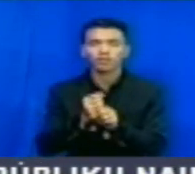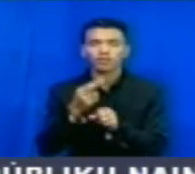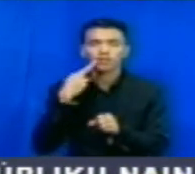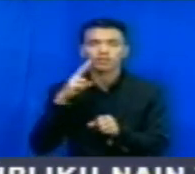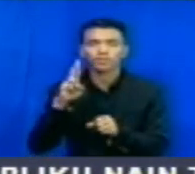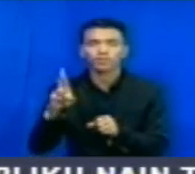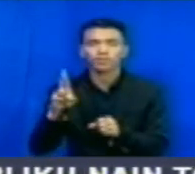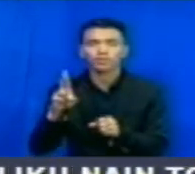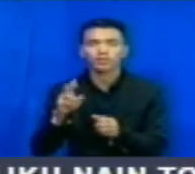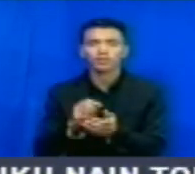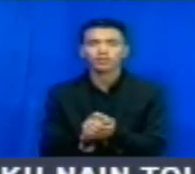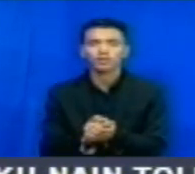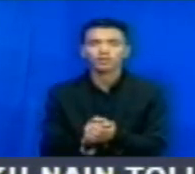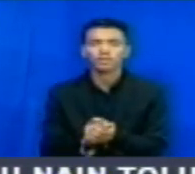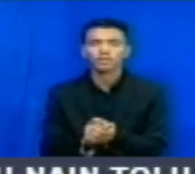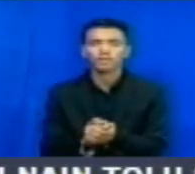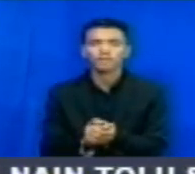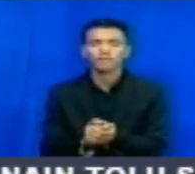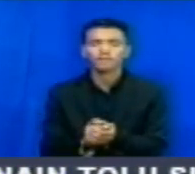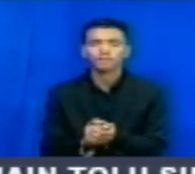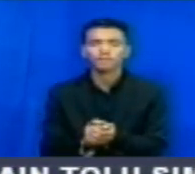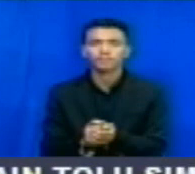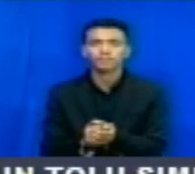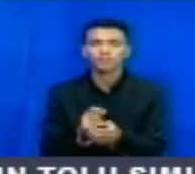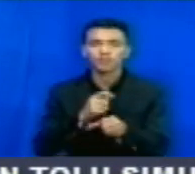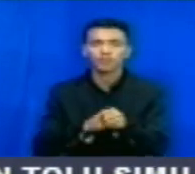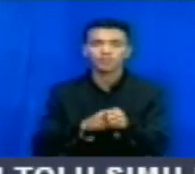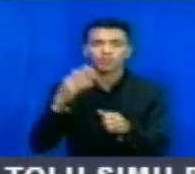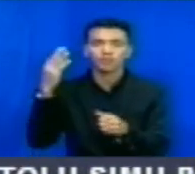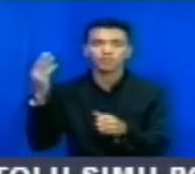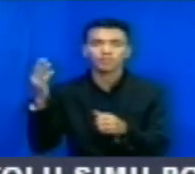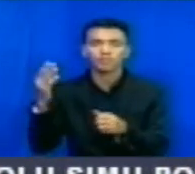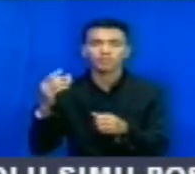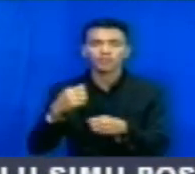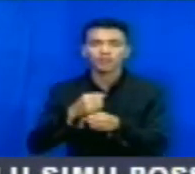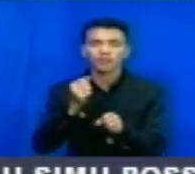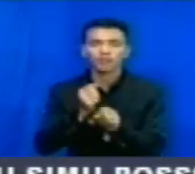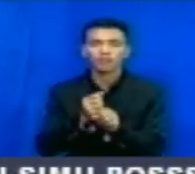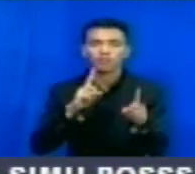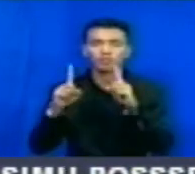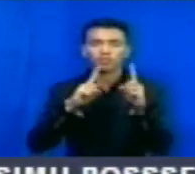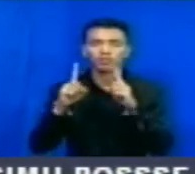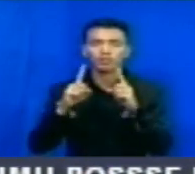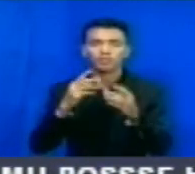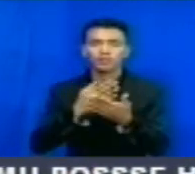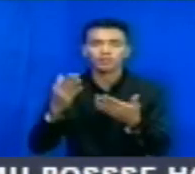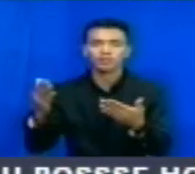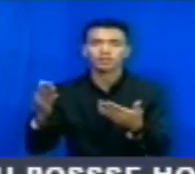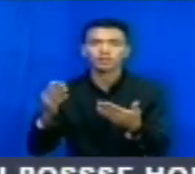atuação quedas, e resolve quedas momento ne va iha halo compensação. Compensação basta sane